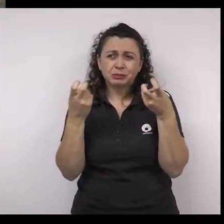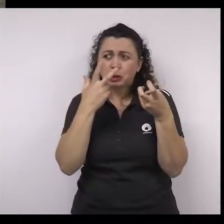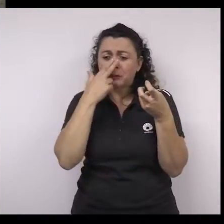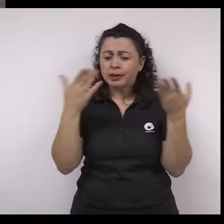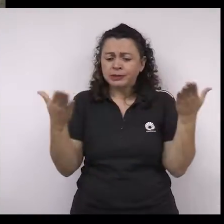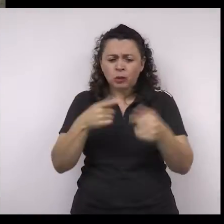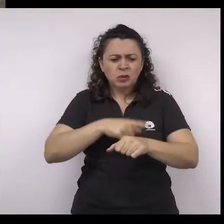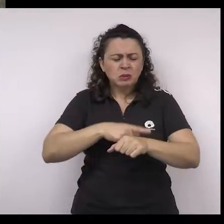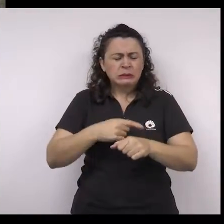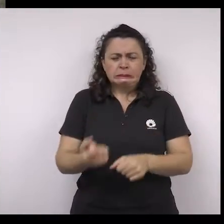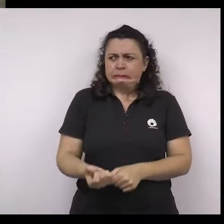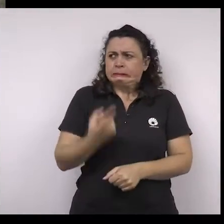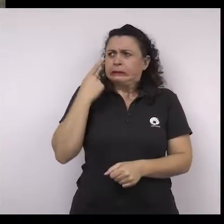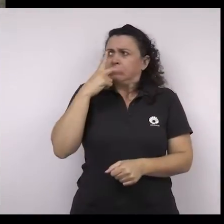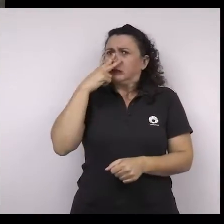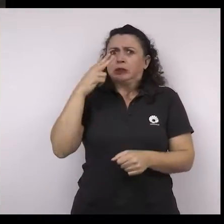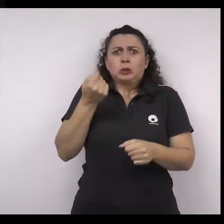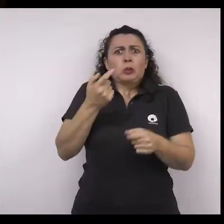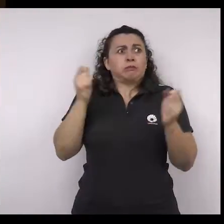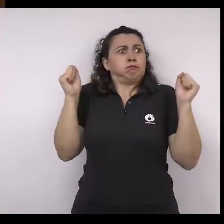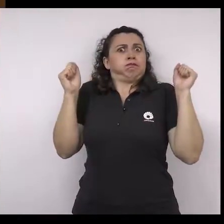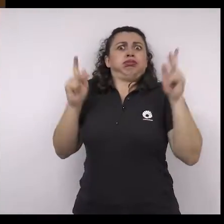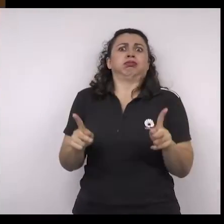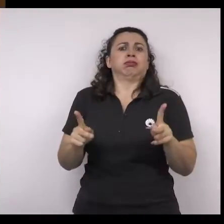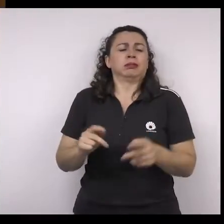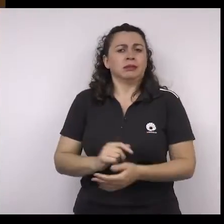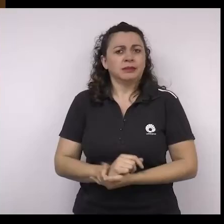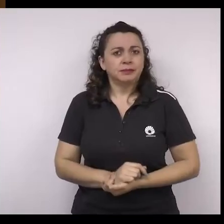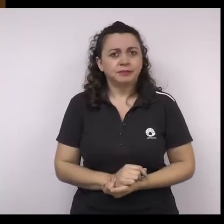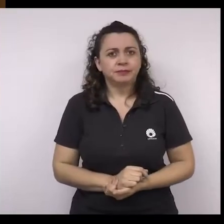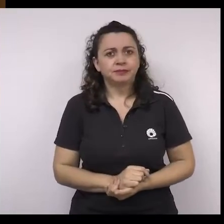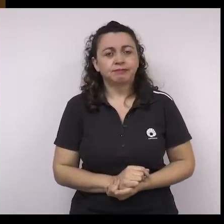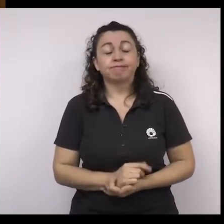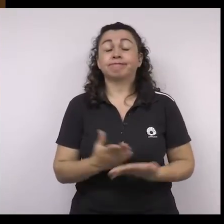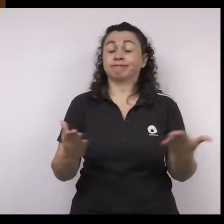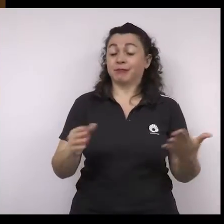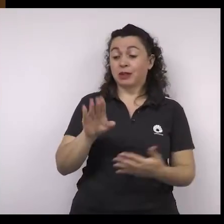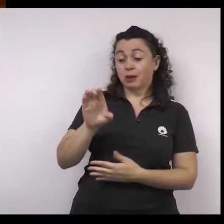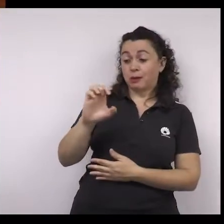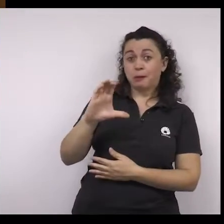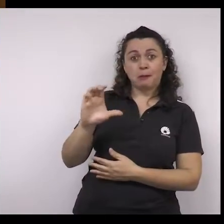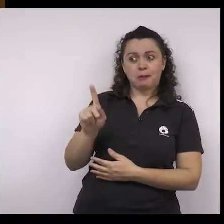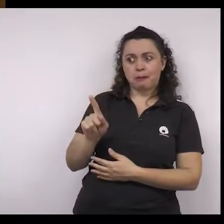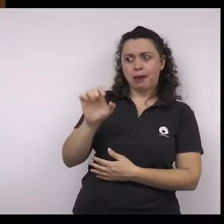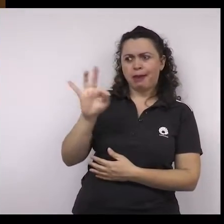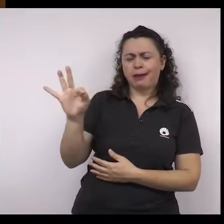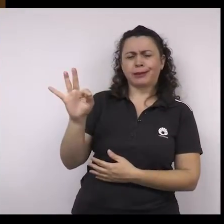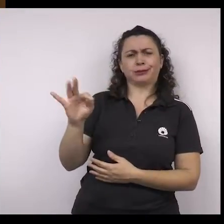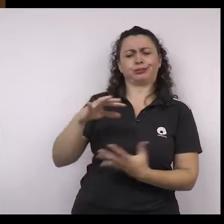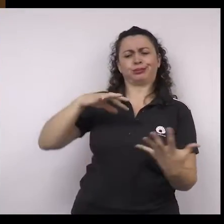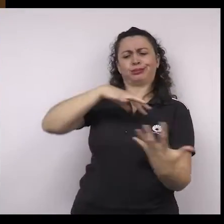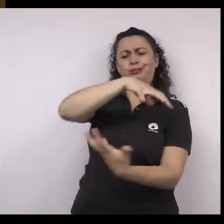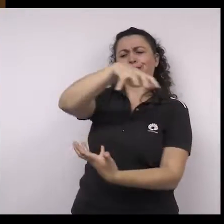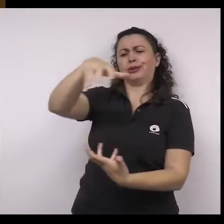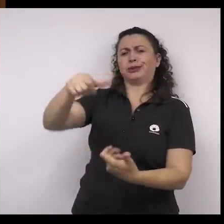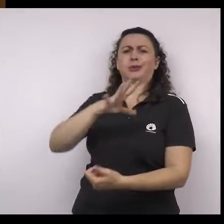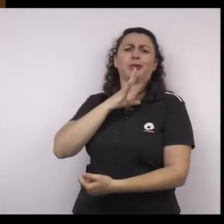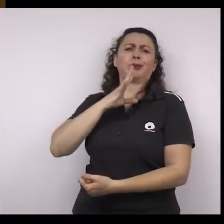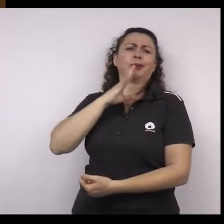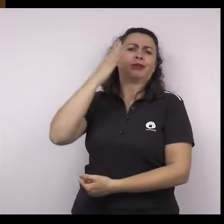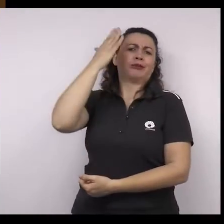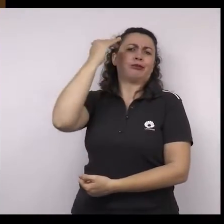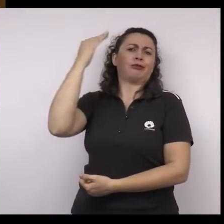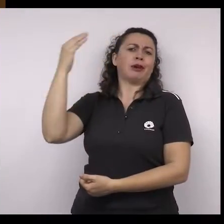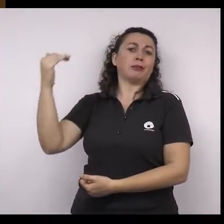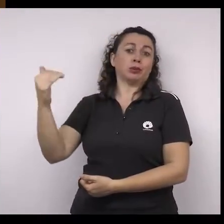nesse momento está apocalíptica, né? Um Beckett, um autor internacional, montado no mundo todo. Cada